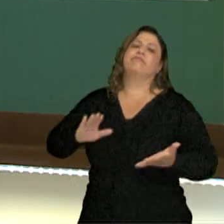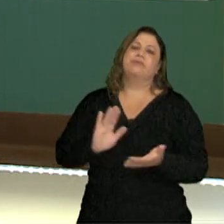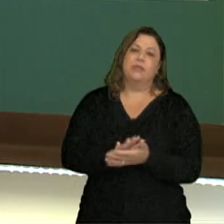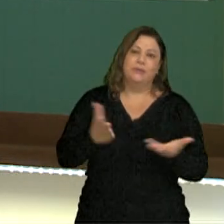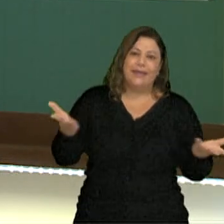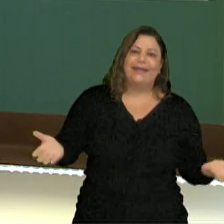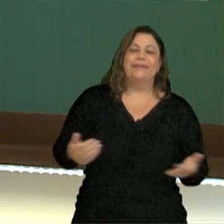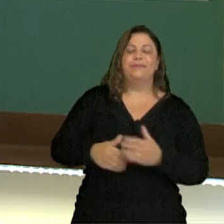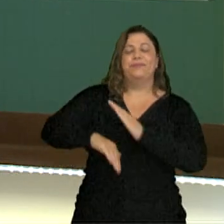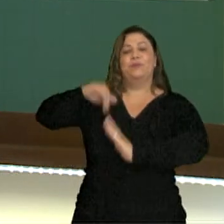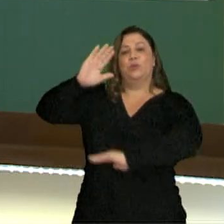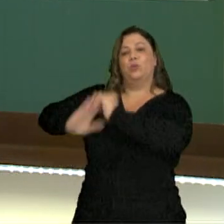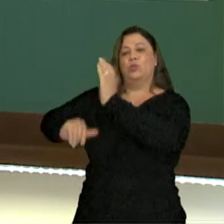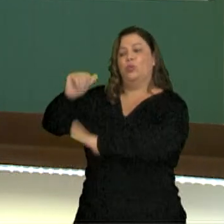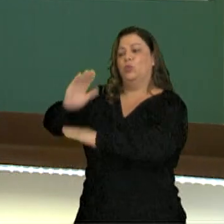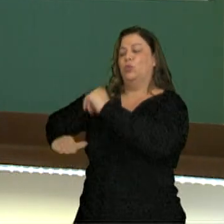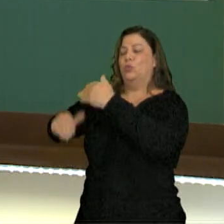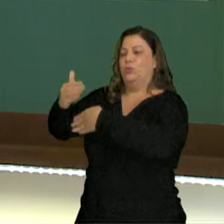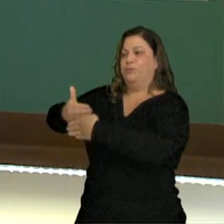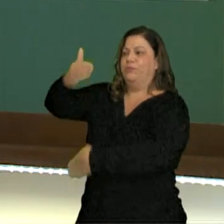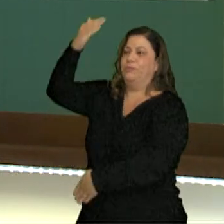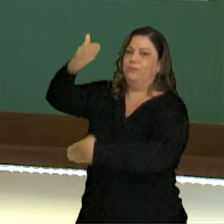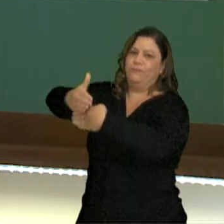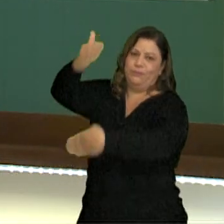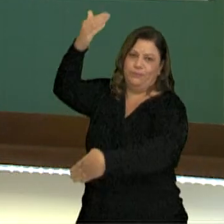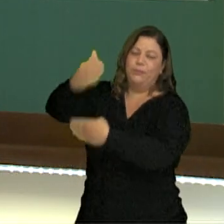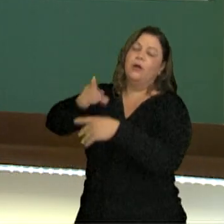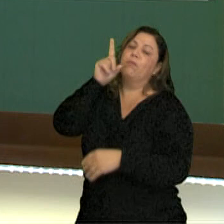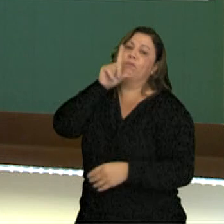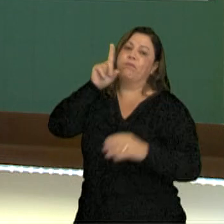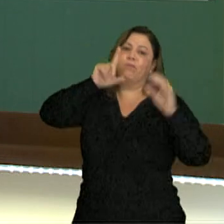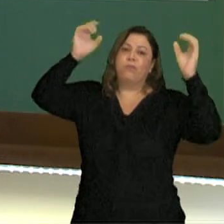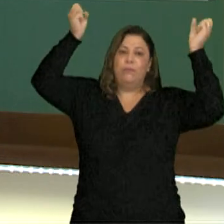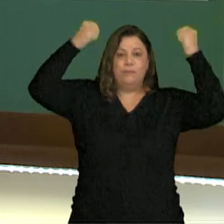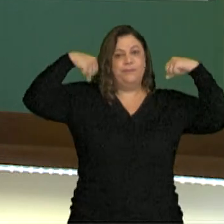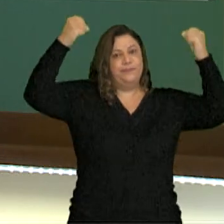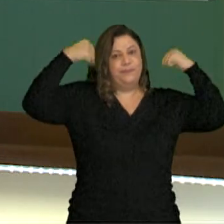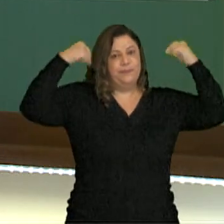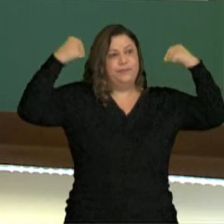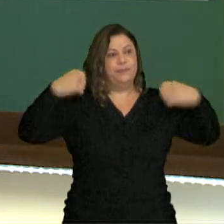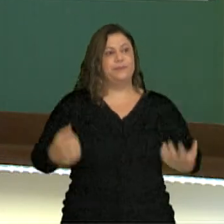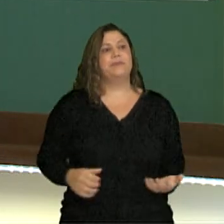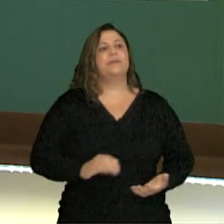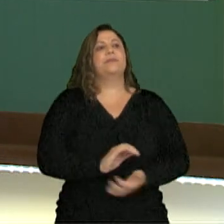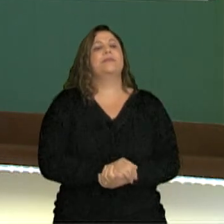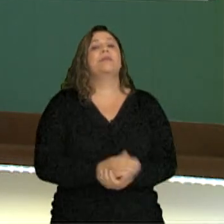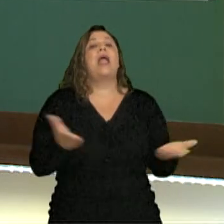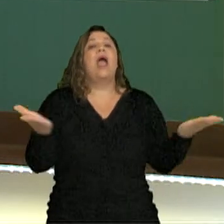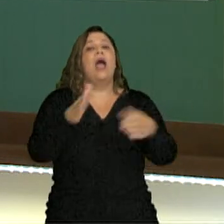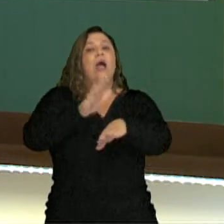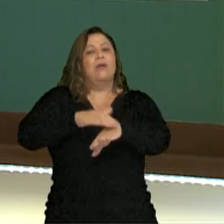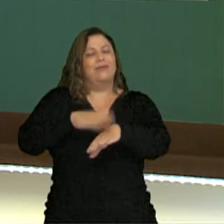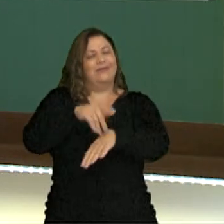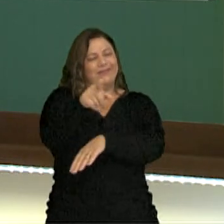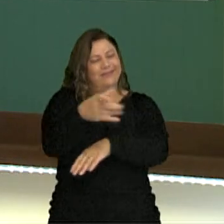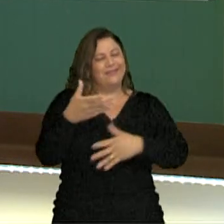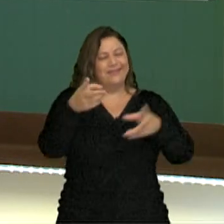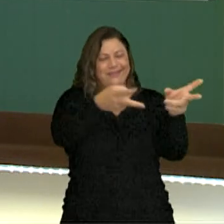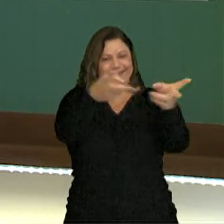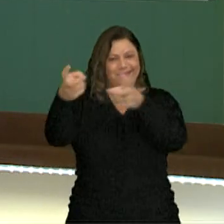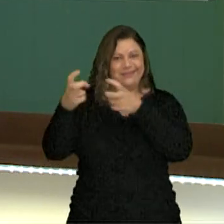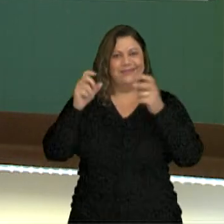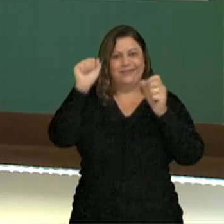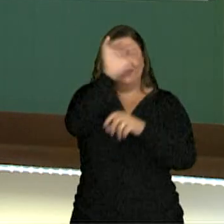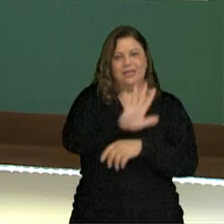até foi construído um muro para separar Estados Unidos e México. Então agora é a sua vez, observa a imagem, a gente